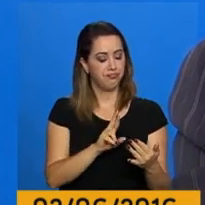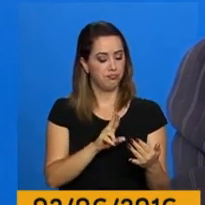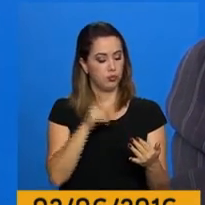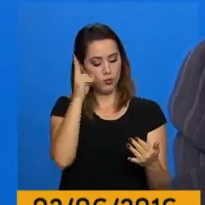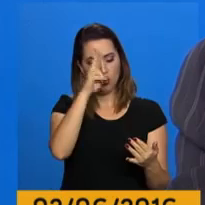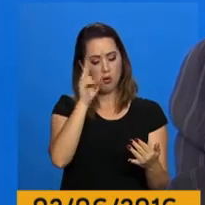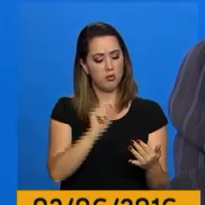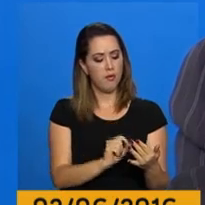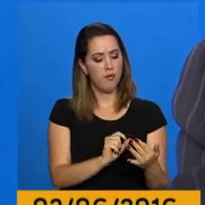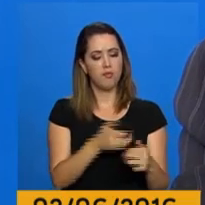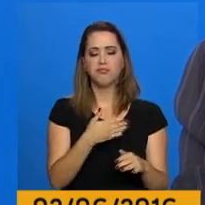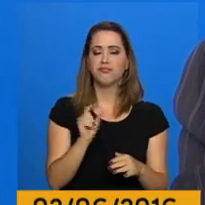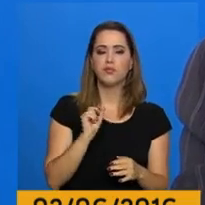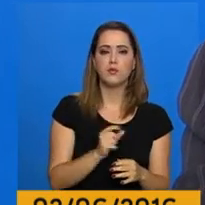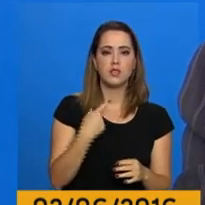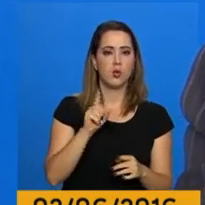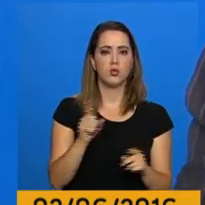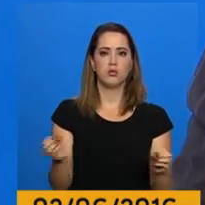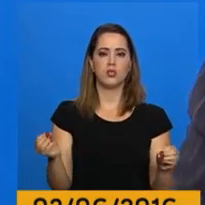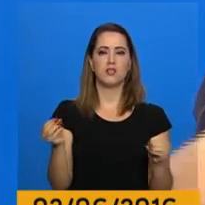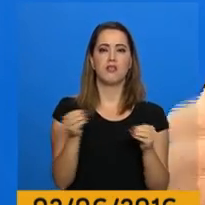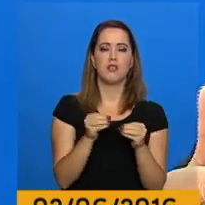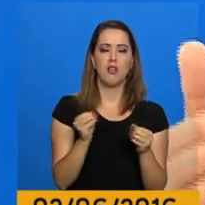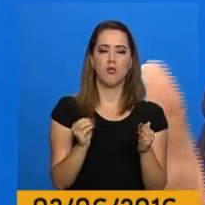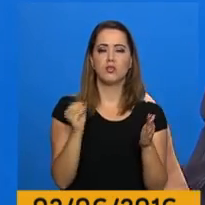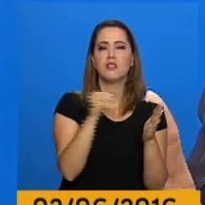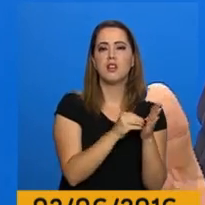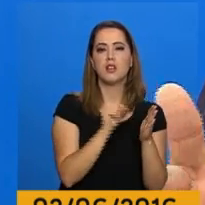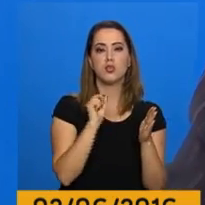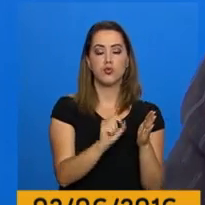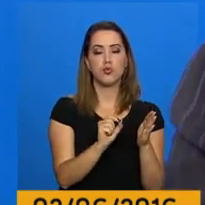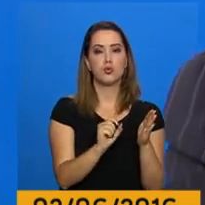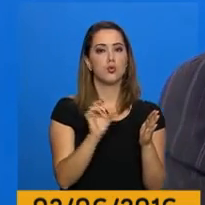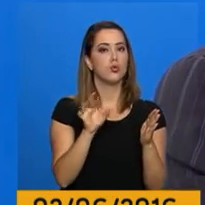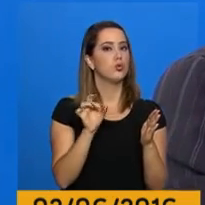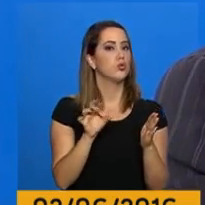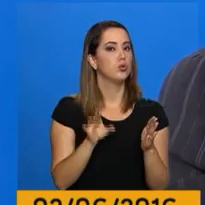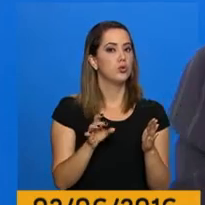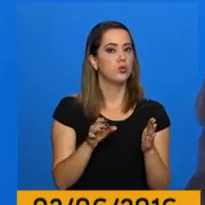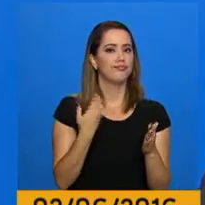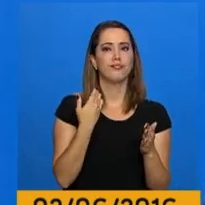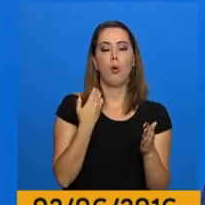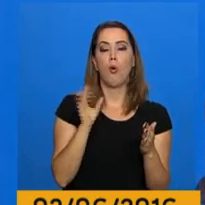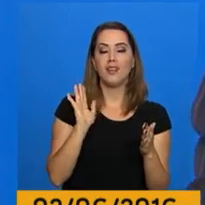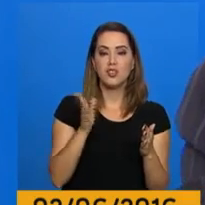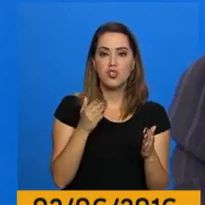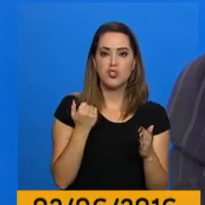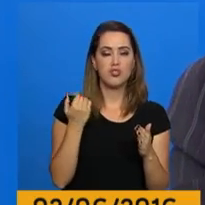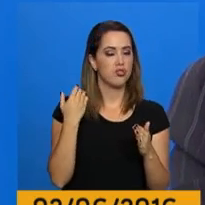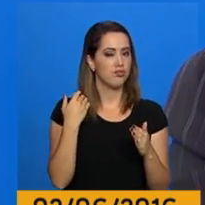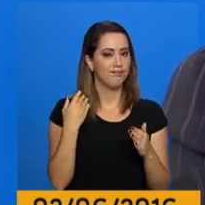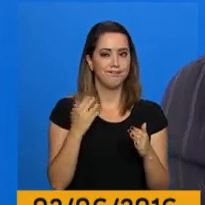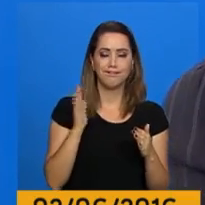pelo menos ela incorpora juridicamente, mas não houve consideração fática, da perda de 2011 até